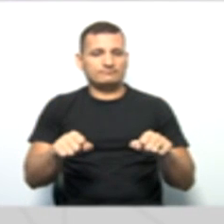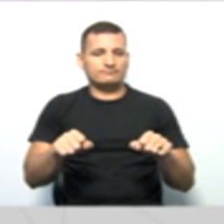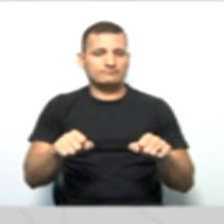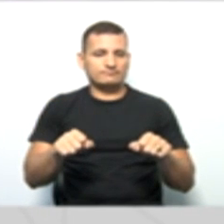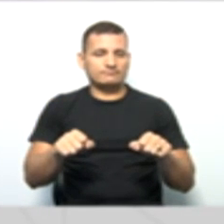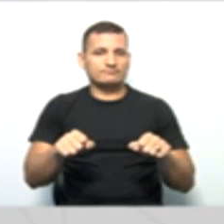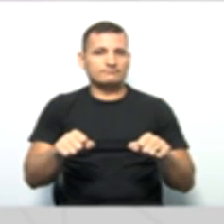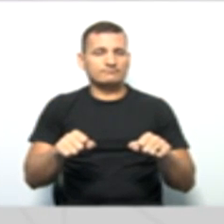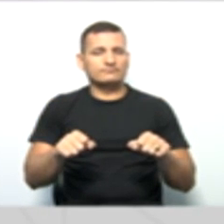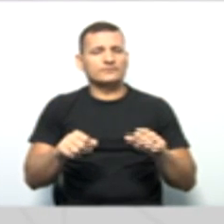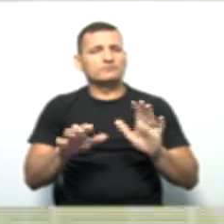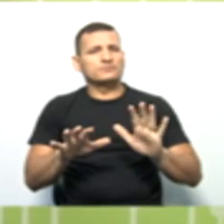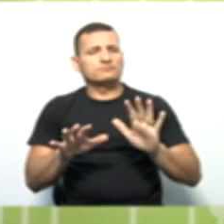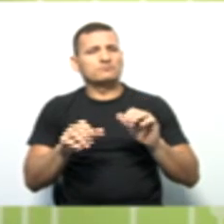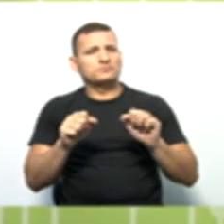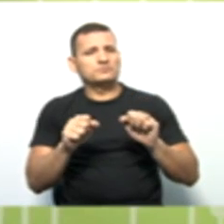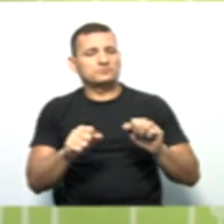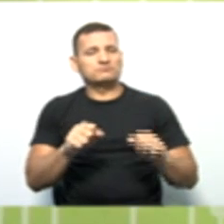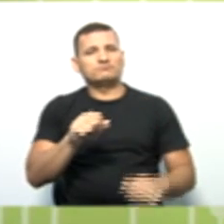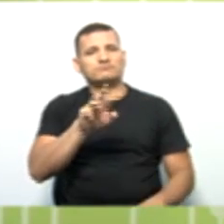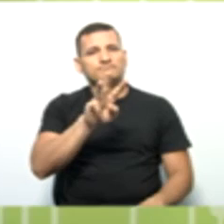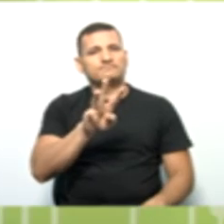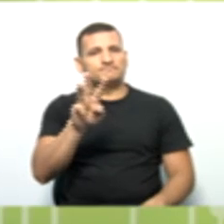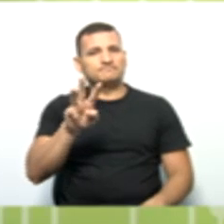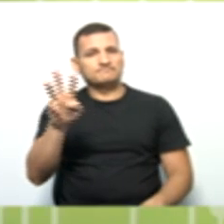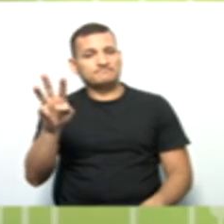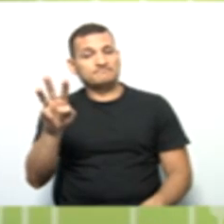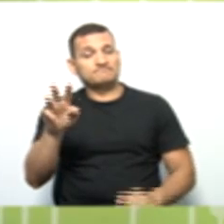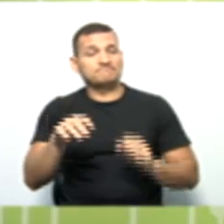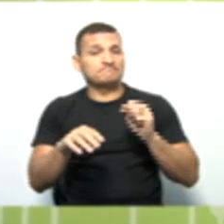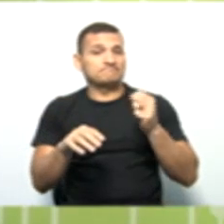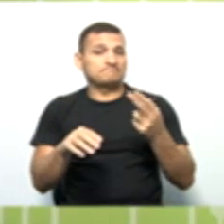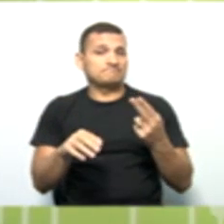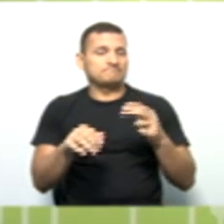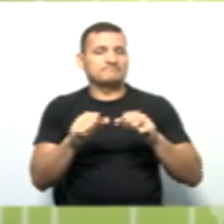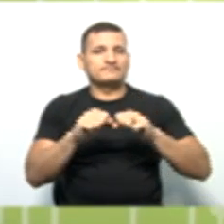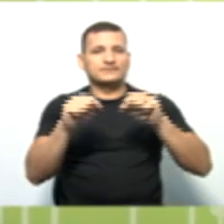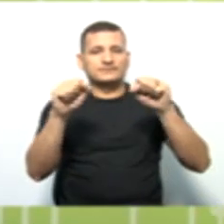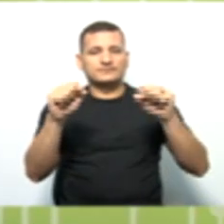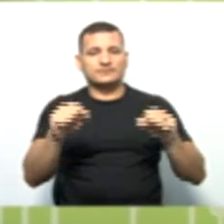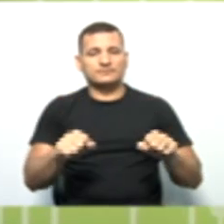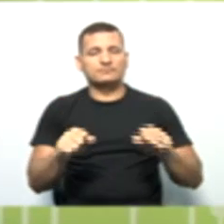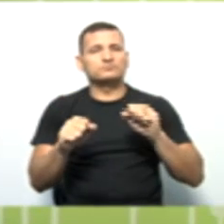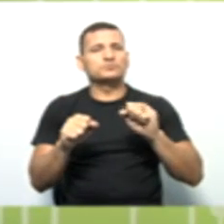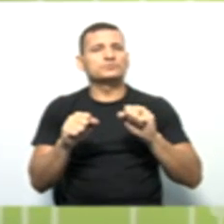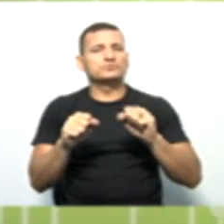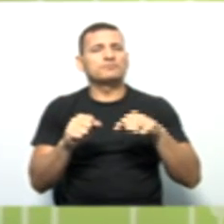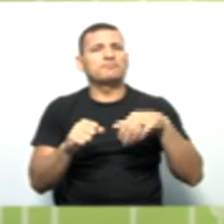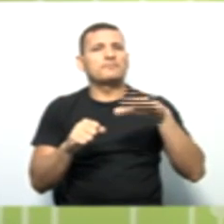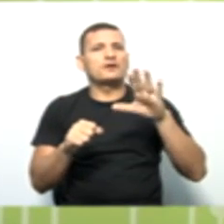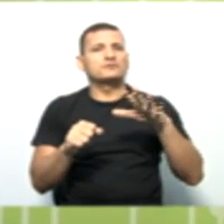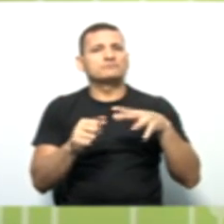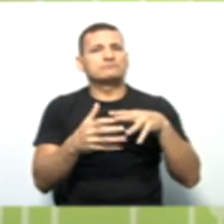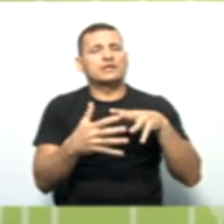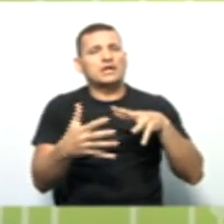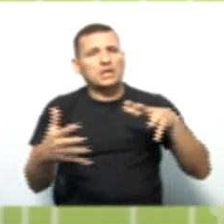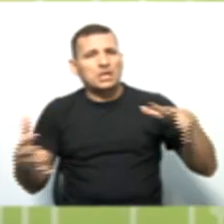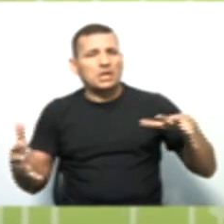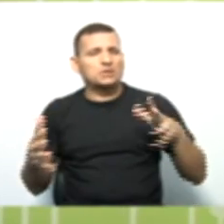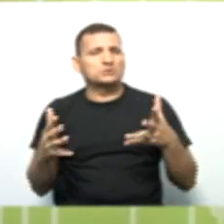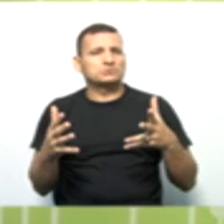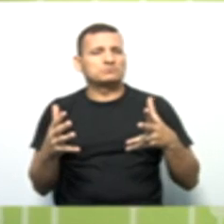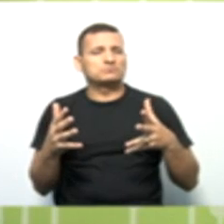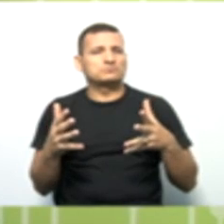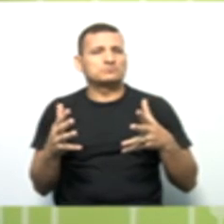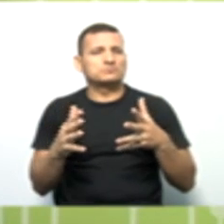que o nosso produto pode ser uma página da web ou o nosso sistema, que pode ser aí algo bem mais complexo, né? Um sistema completo com